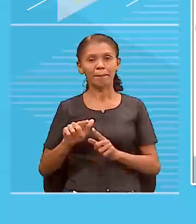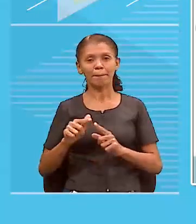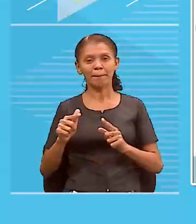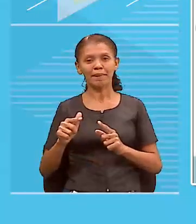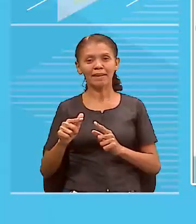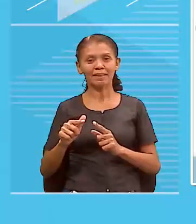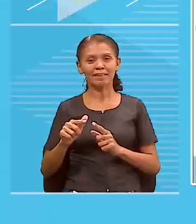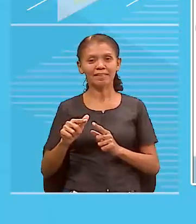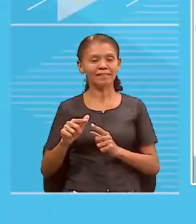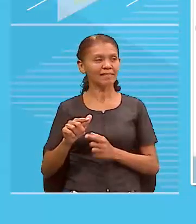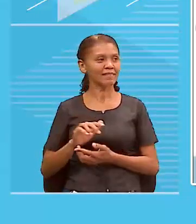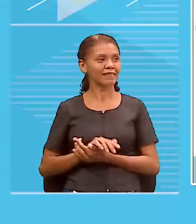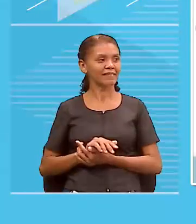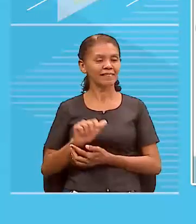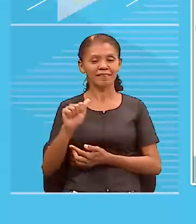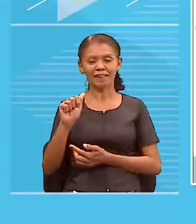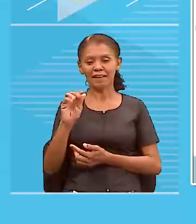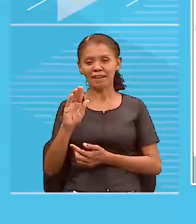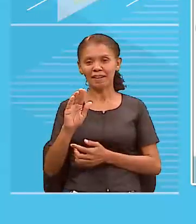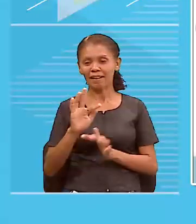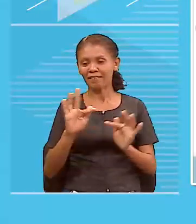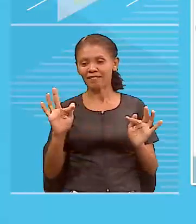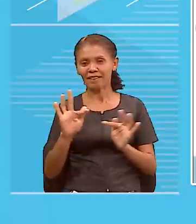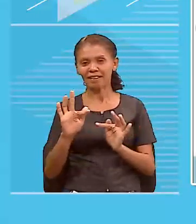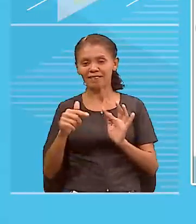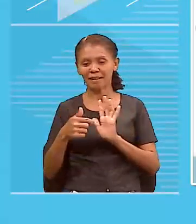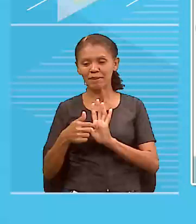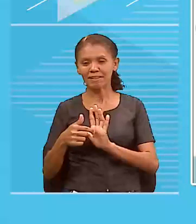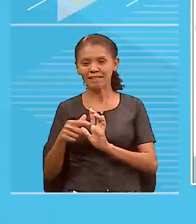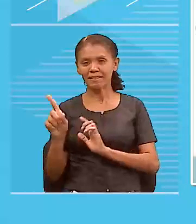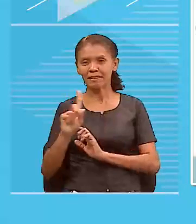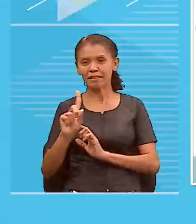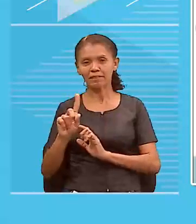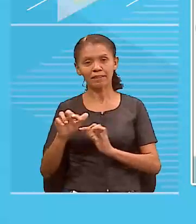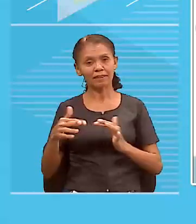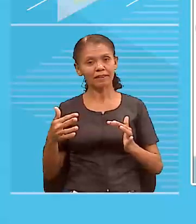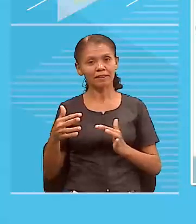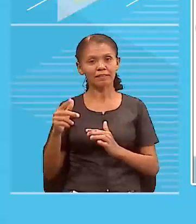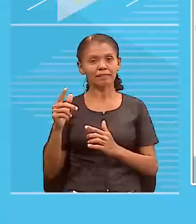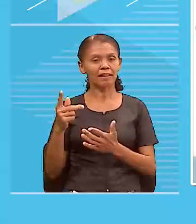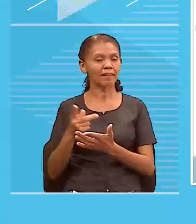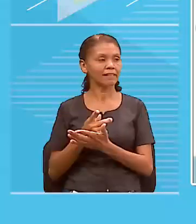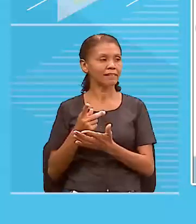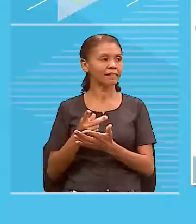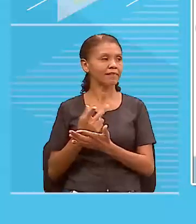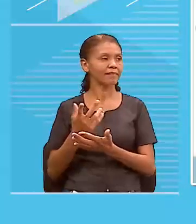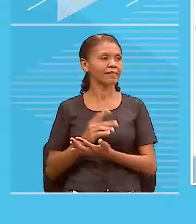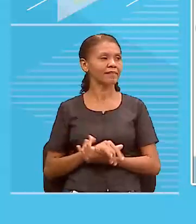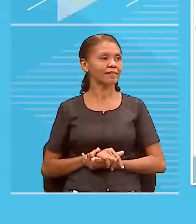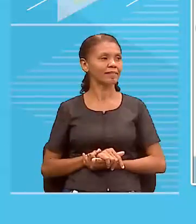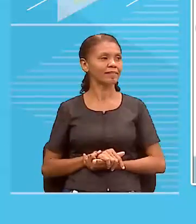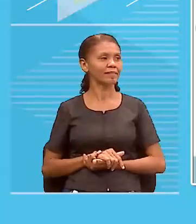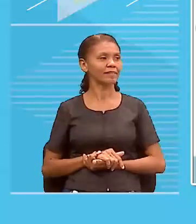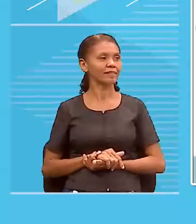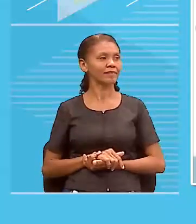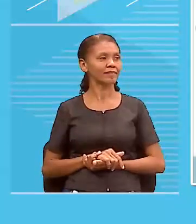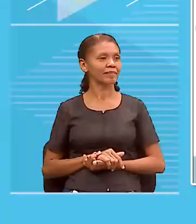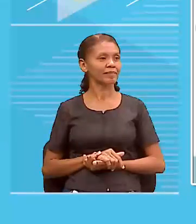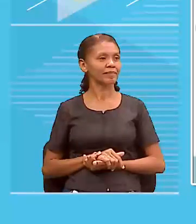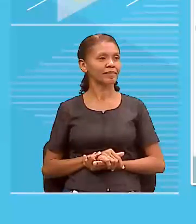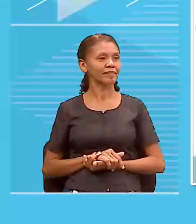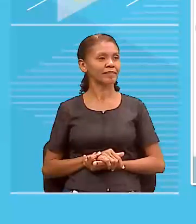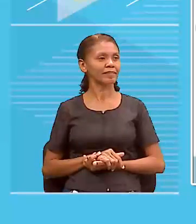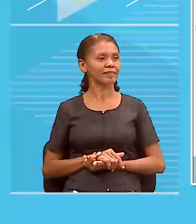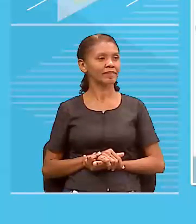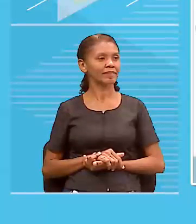então senhores ou Quais são as respostas são essas aí nós temos vi